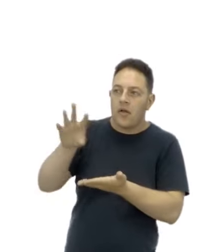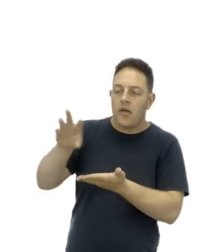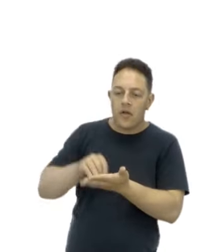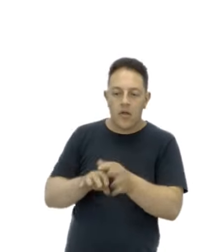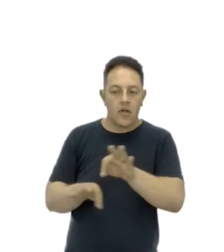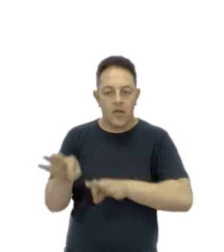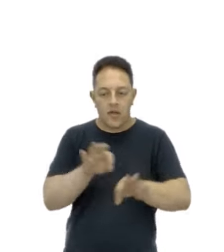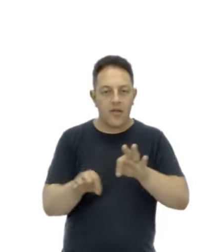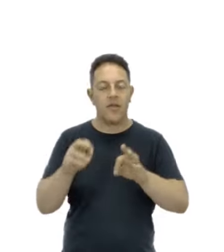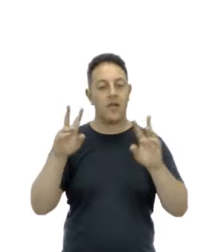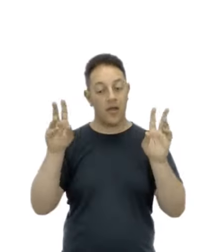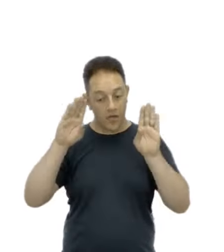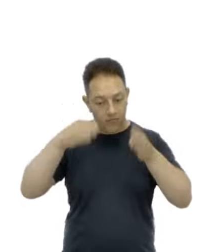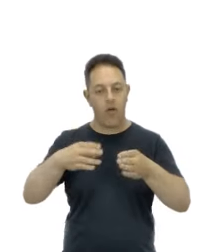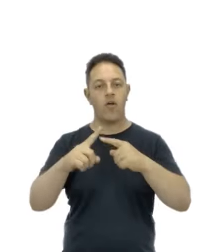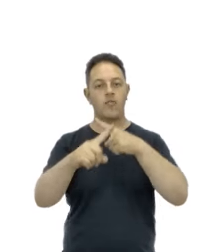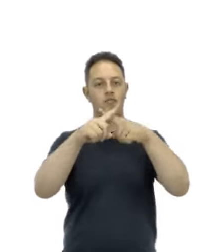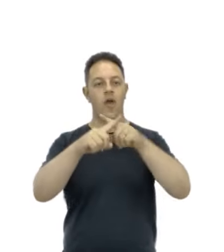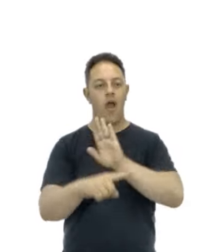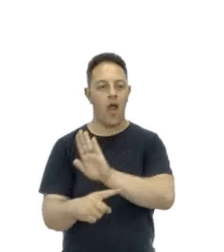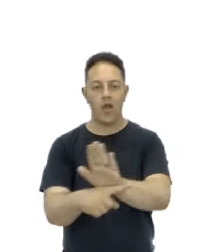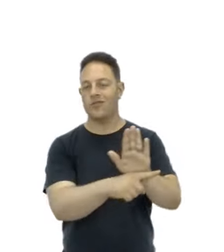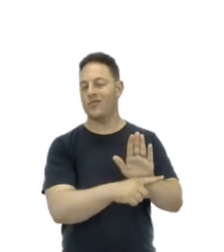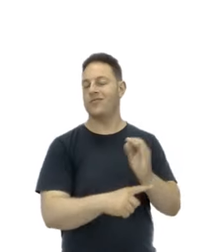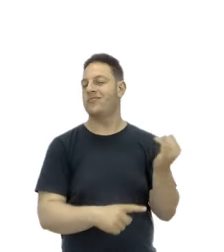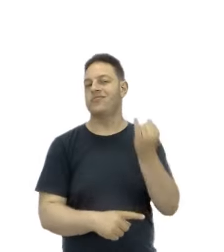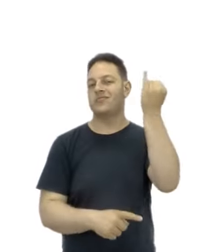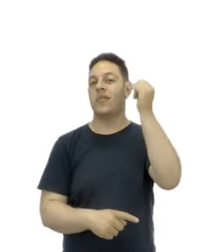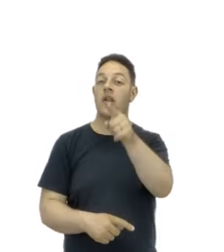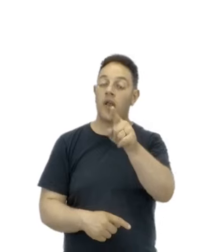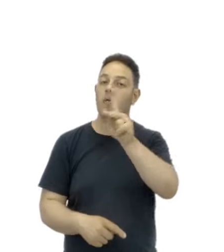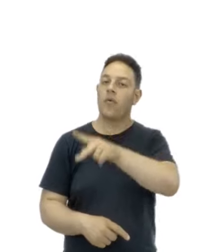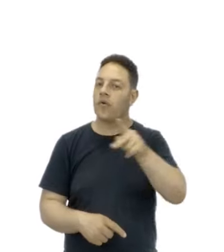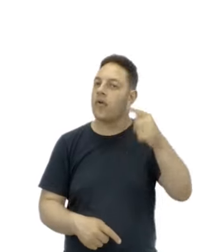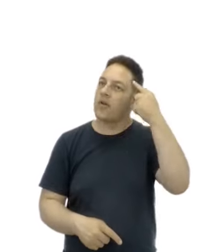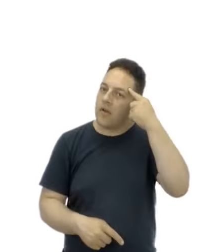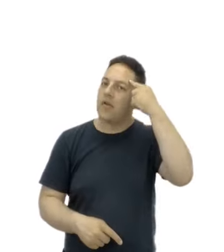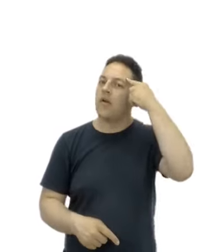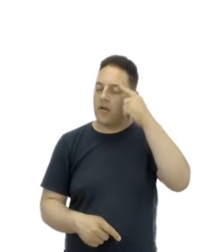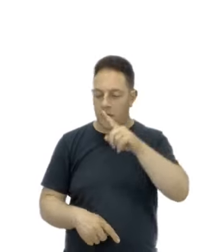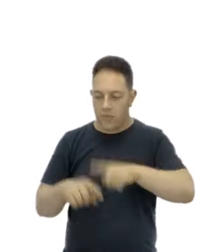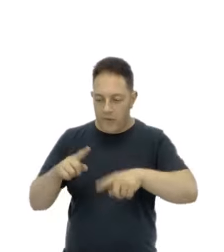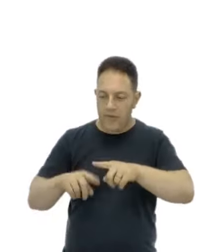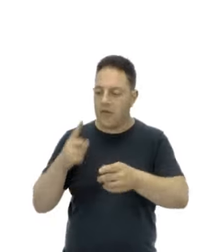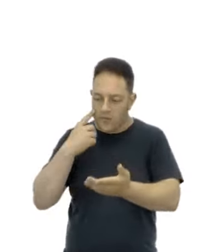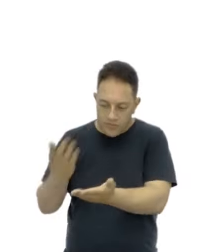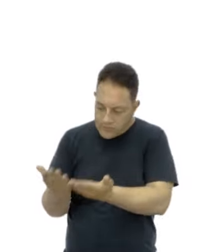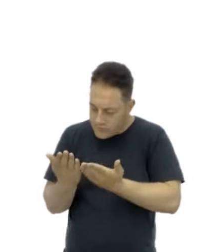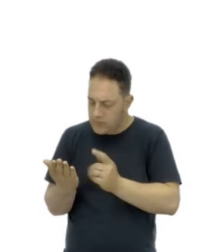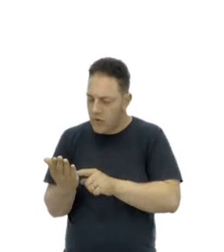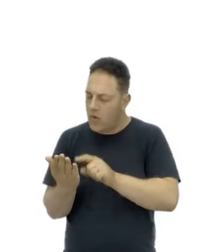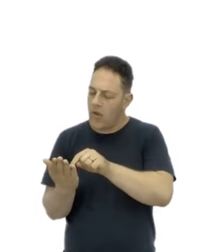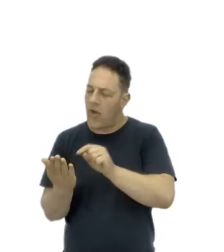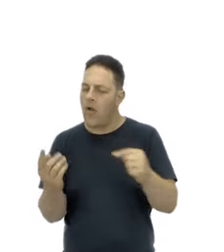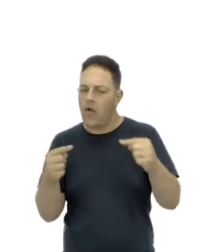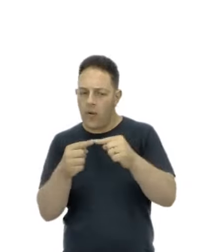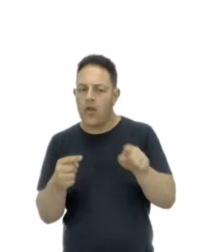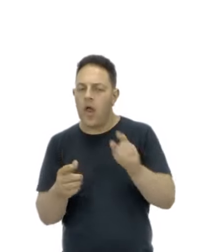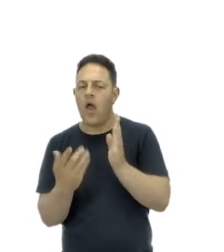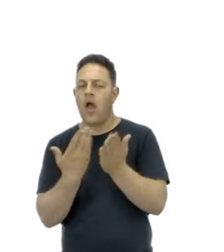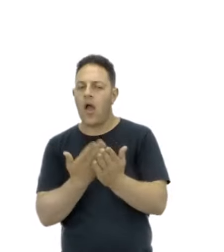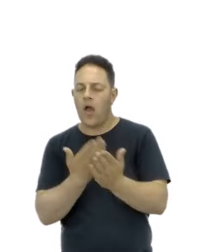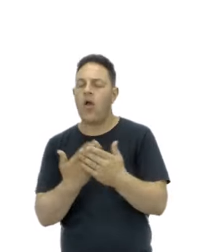campo multiplicativo. Para isso, então, é importante que vocês retomem, né, o material, identifique quais são as